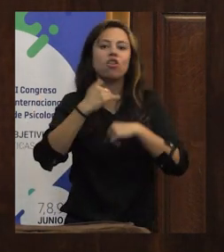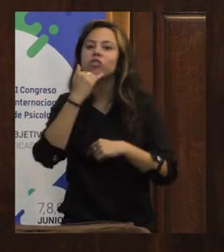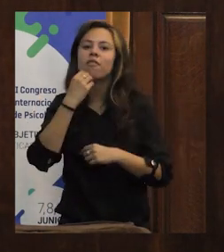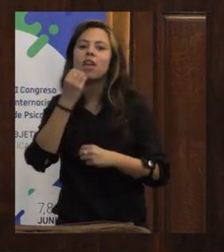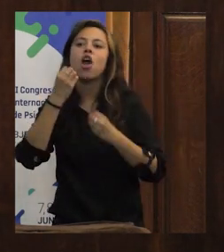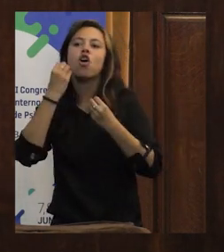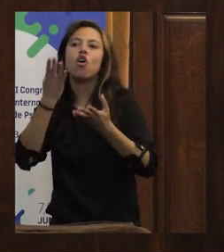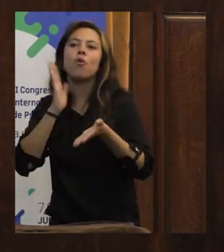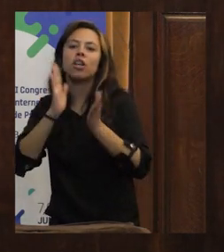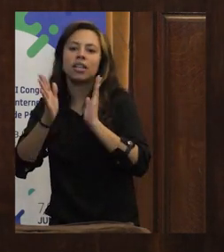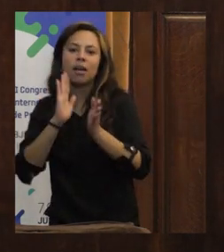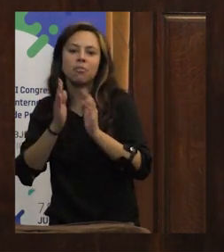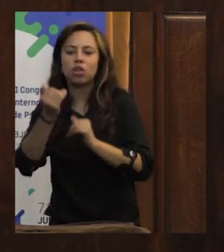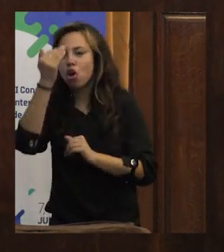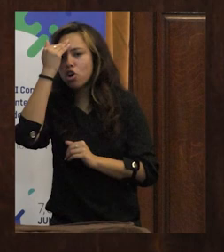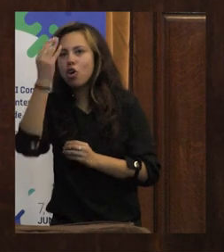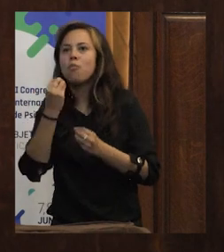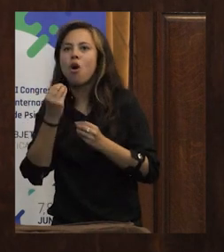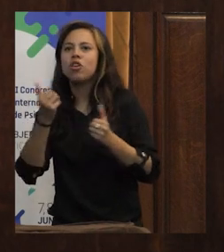Sim.